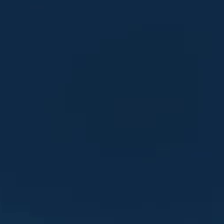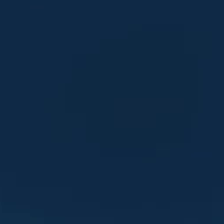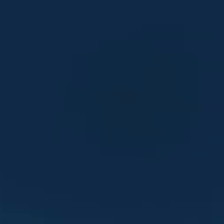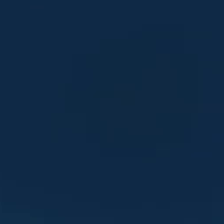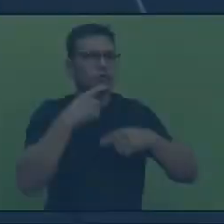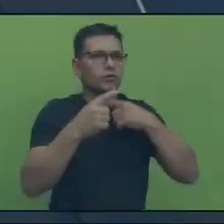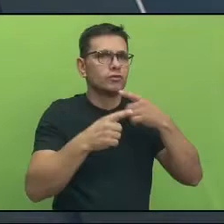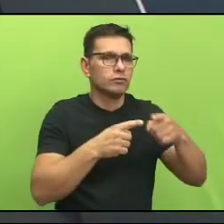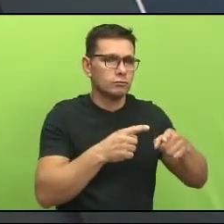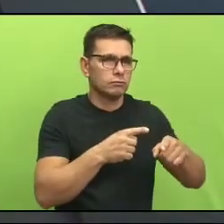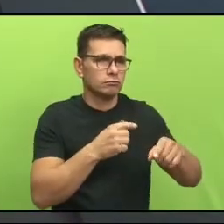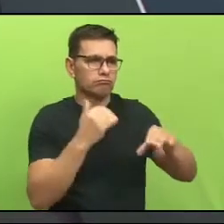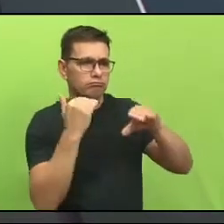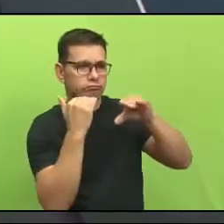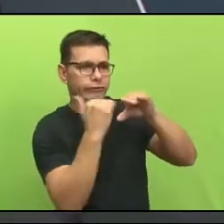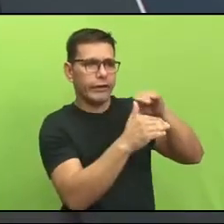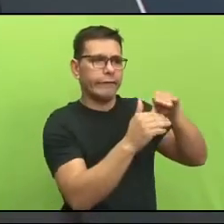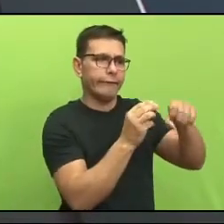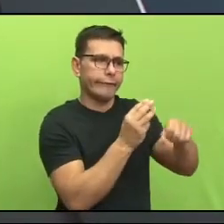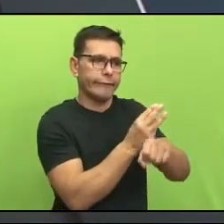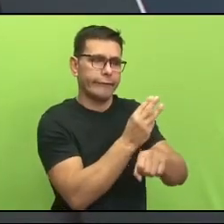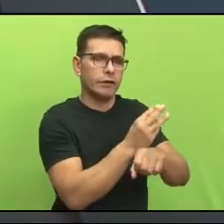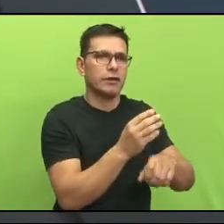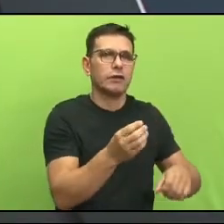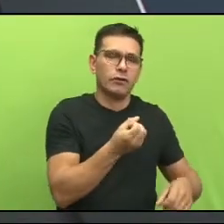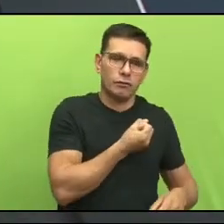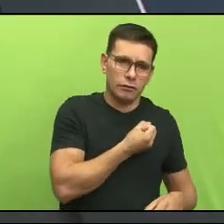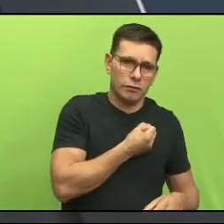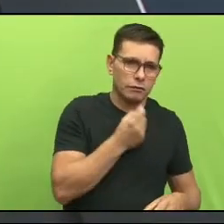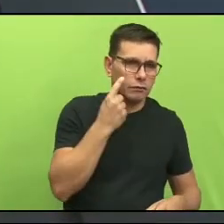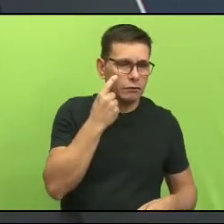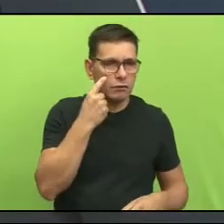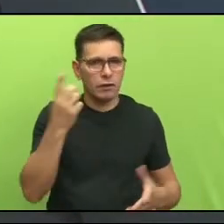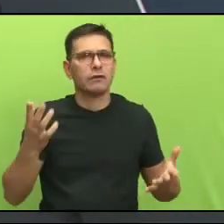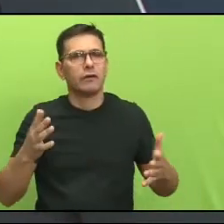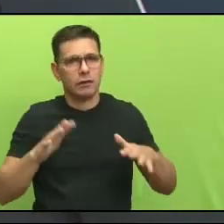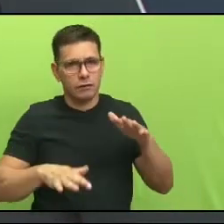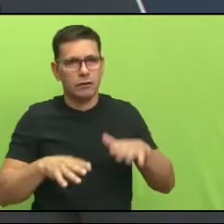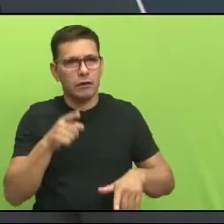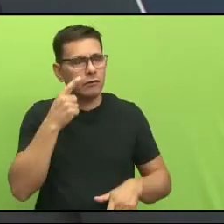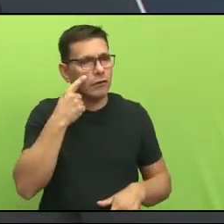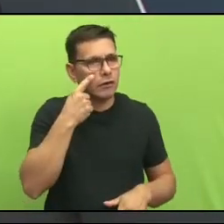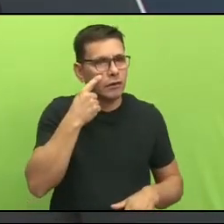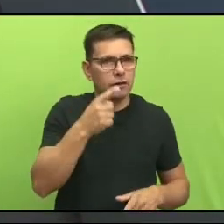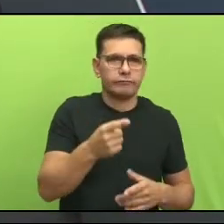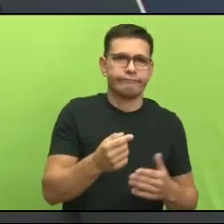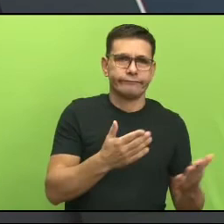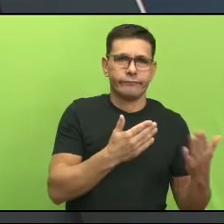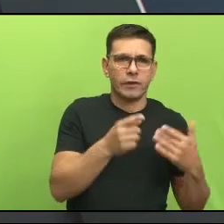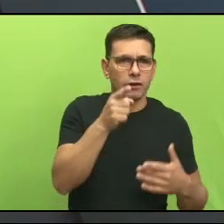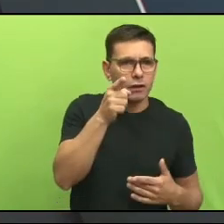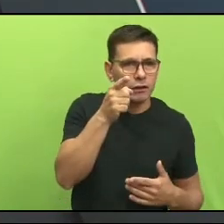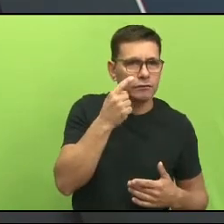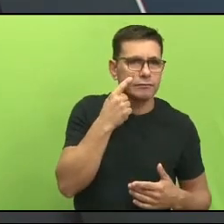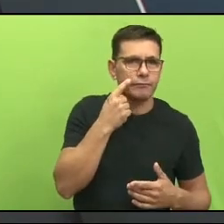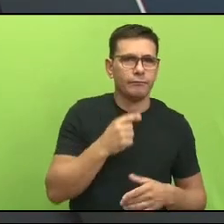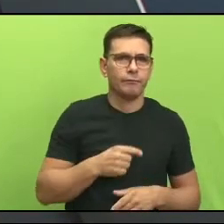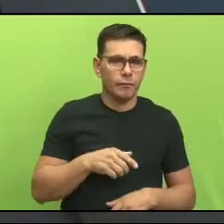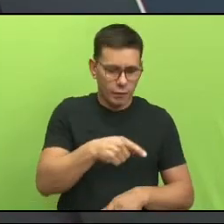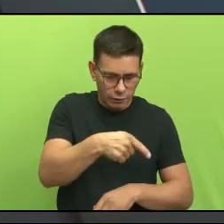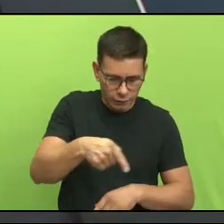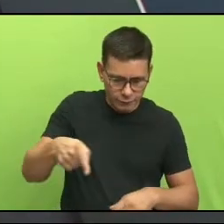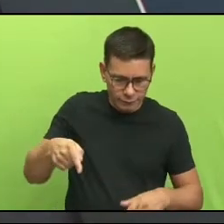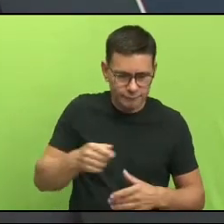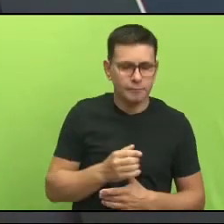dúvidas sobre os seus trabalhos terapêuticos e tirar dúvidas também sobre esse treinamento que vai acontecer em Araguaia. É, o meu telefone, nós estamos